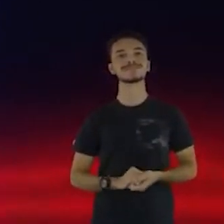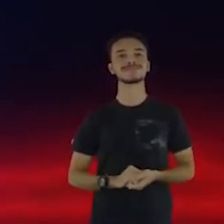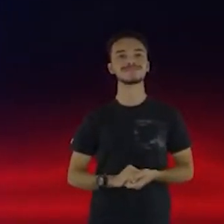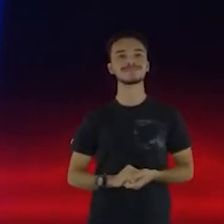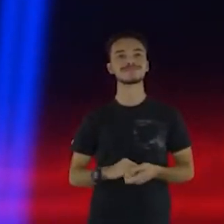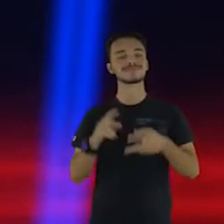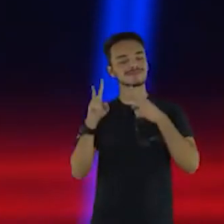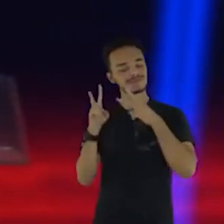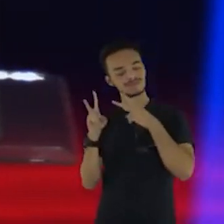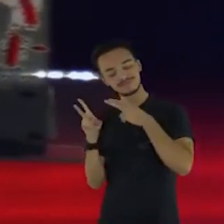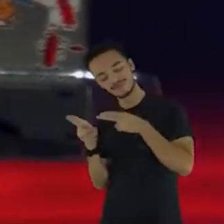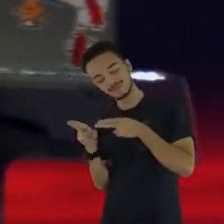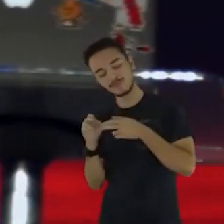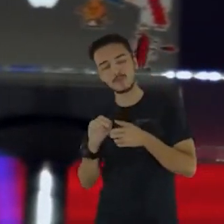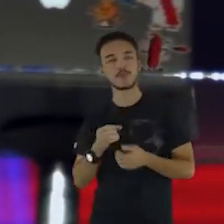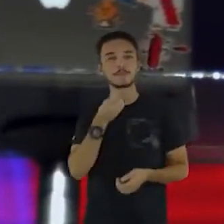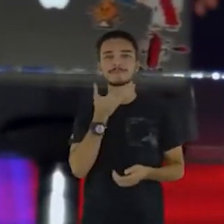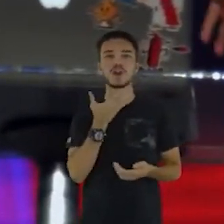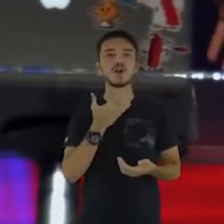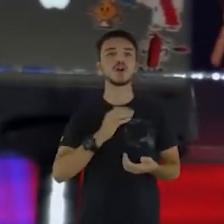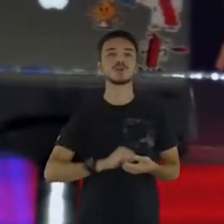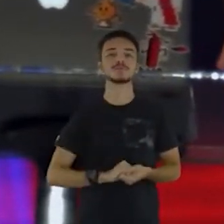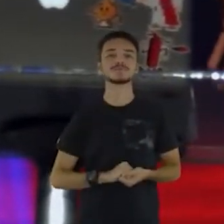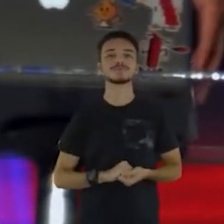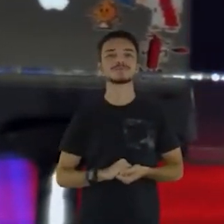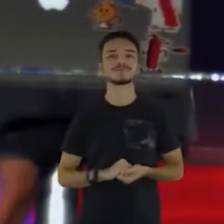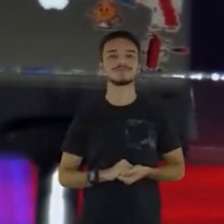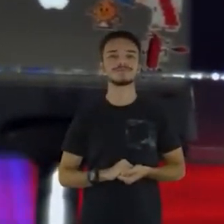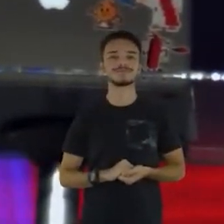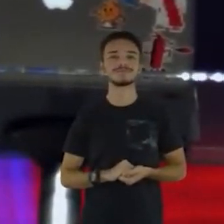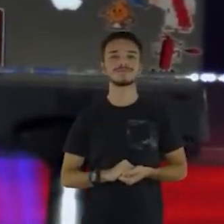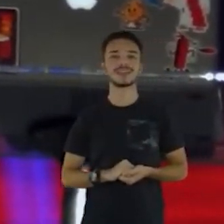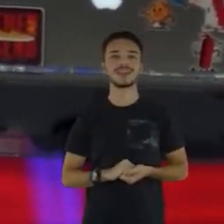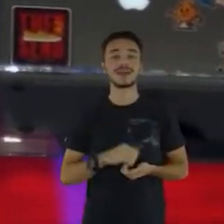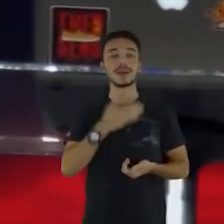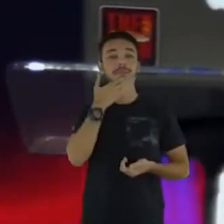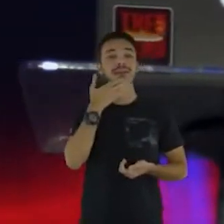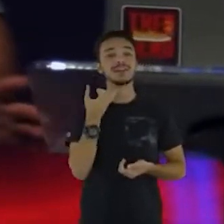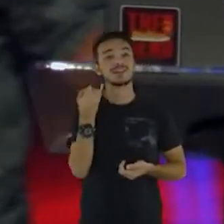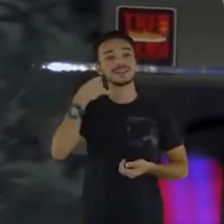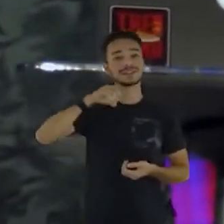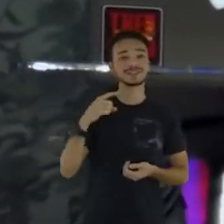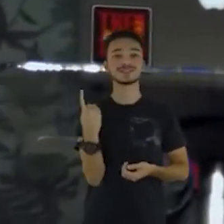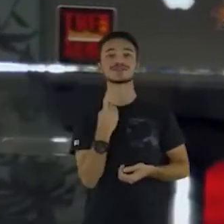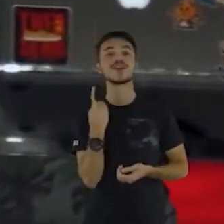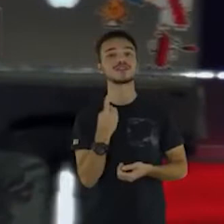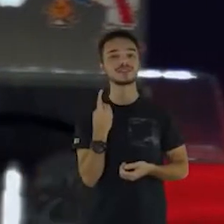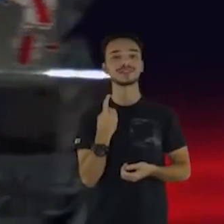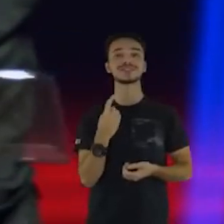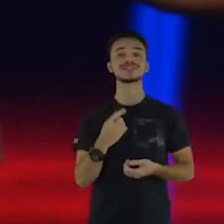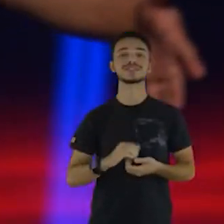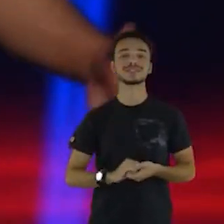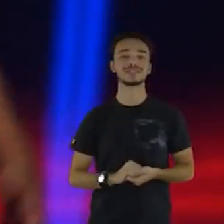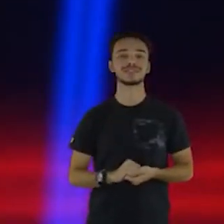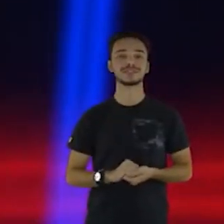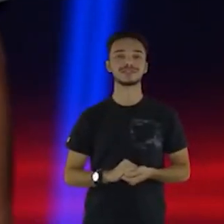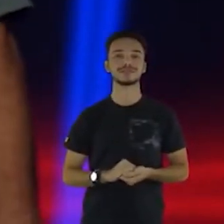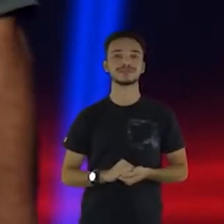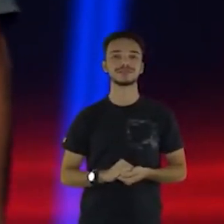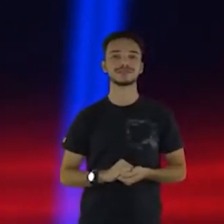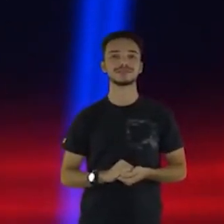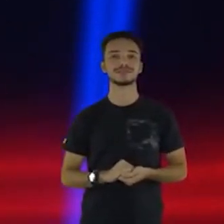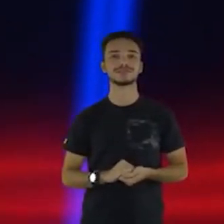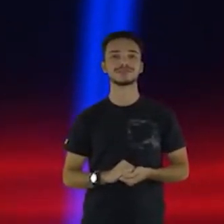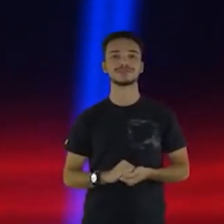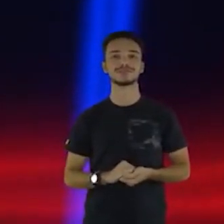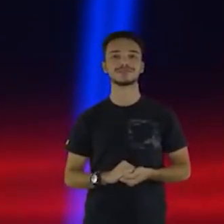geralmente você está, ou o marido está do lado direito ou do lado esquerdo da cama. Mas quando a esposa não está, você deita no meio, no centro.